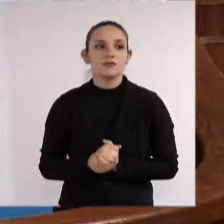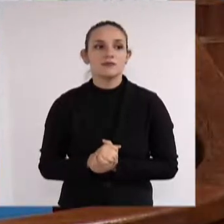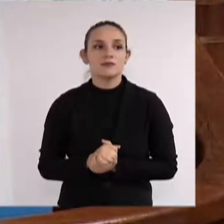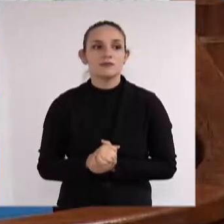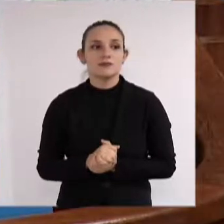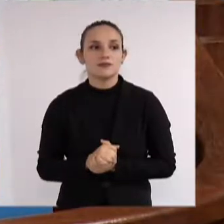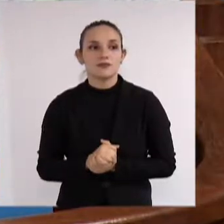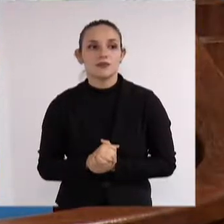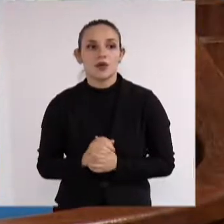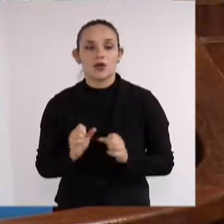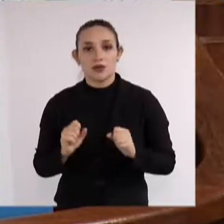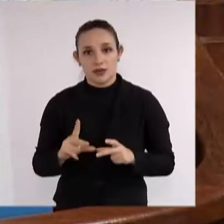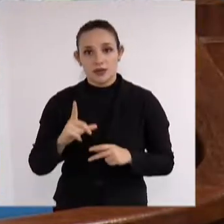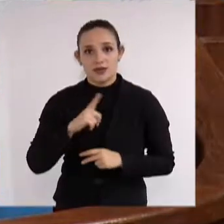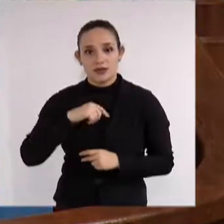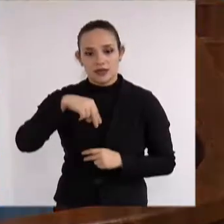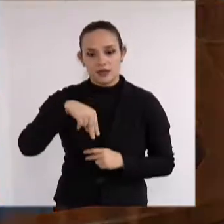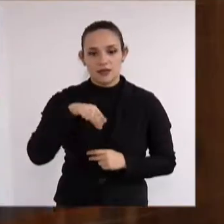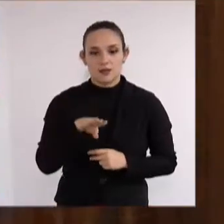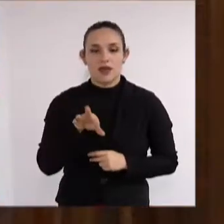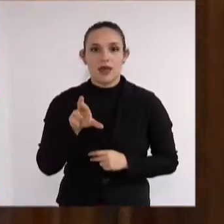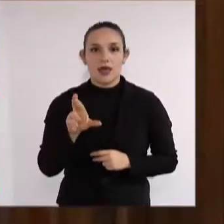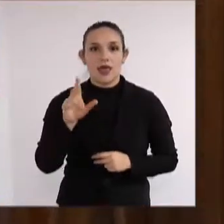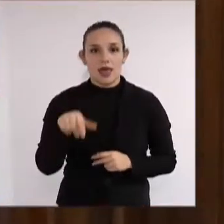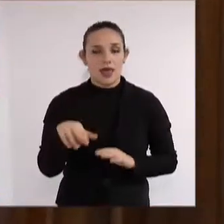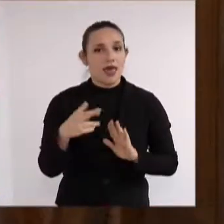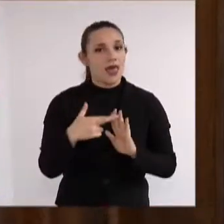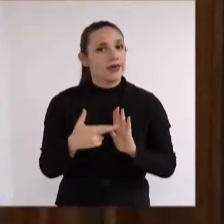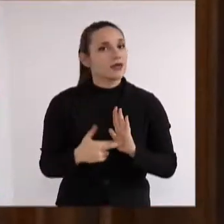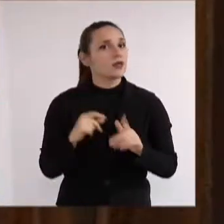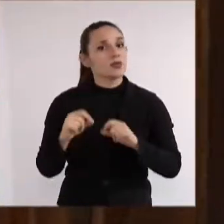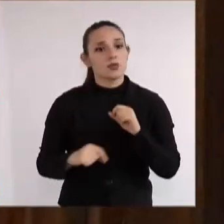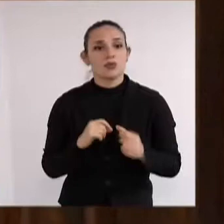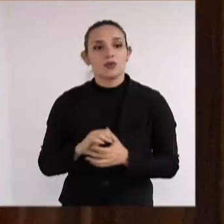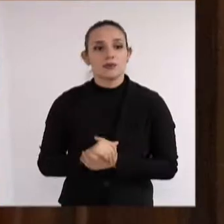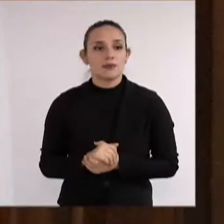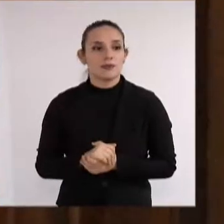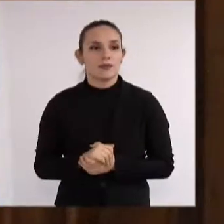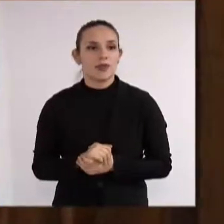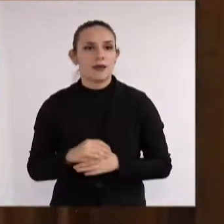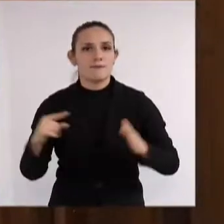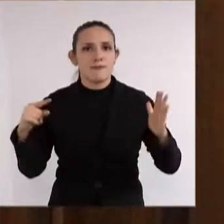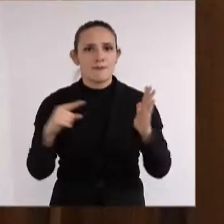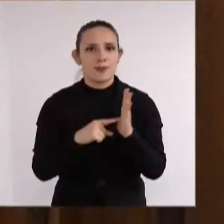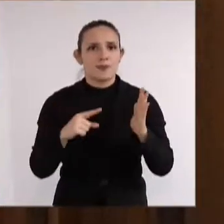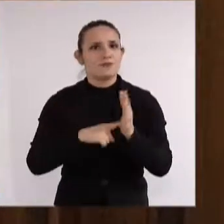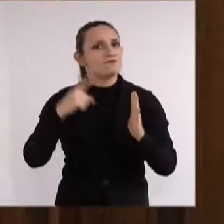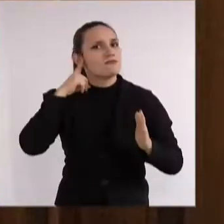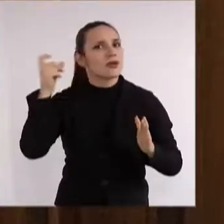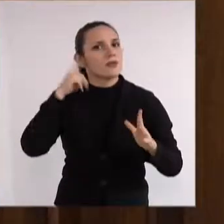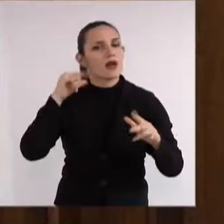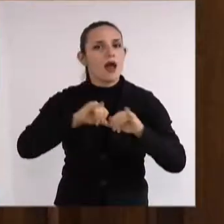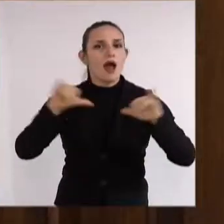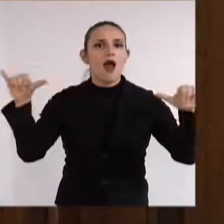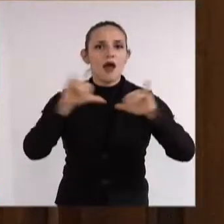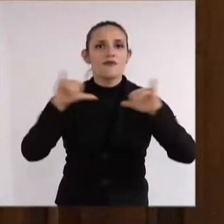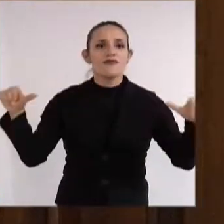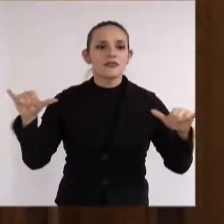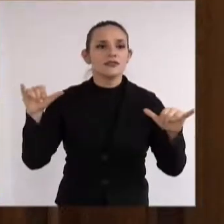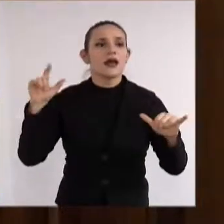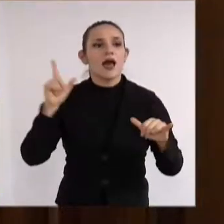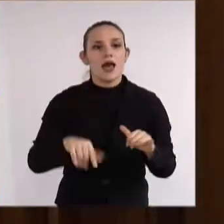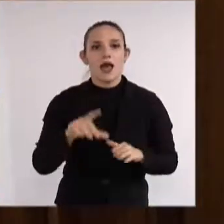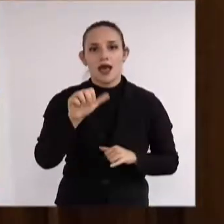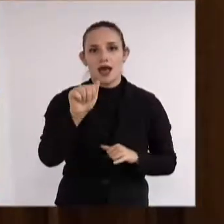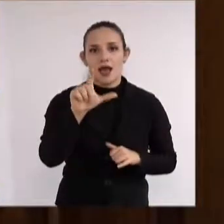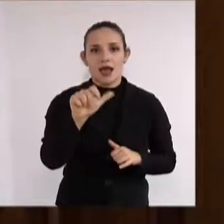da NBR 9050? Ela diz o seguinte: alarme de emergência para sanitário, que deve ser instalado dispositivo de